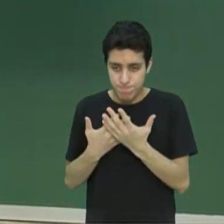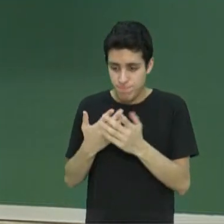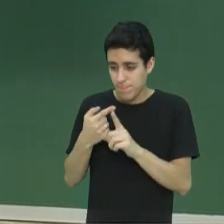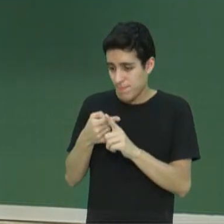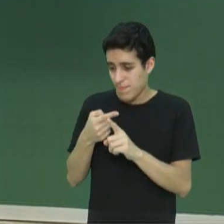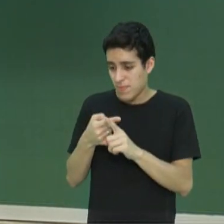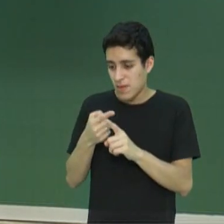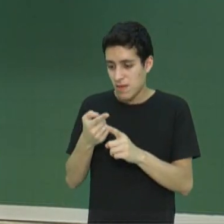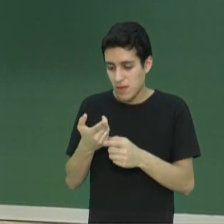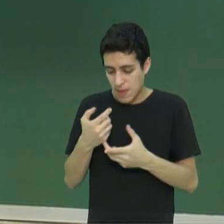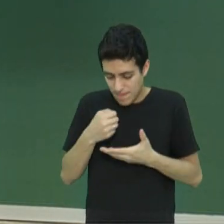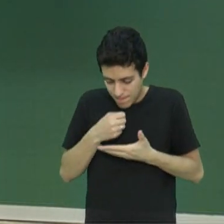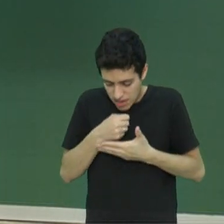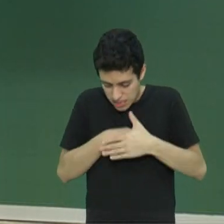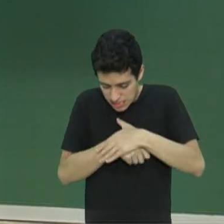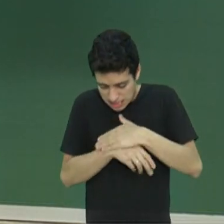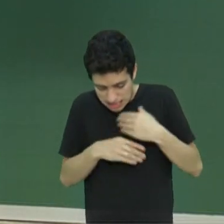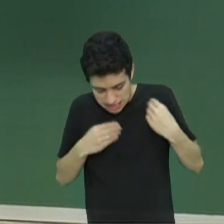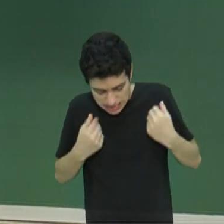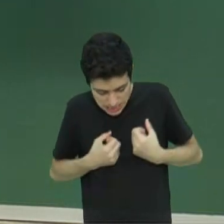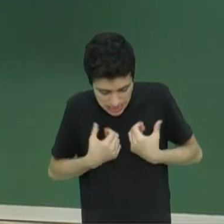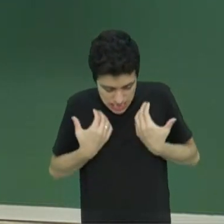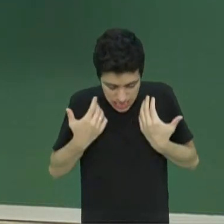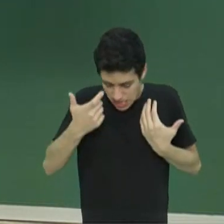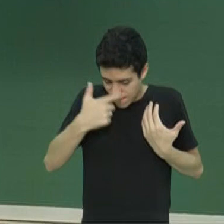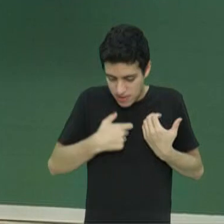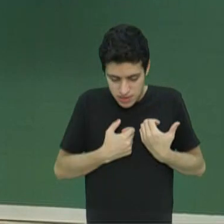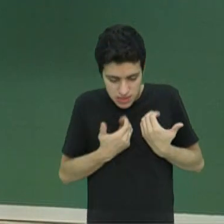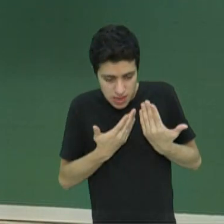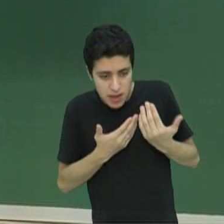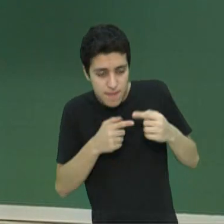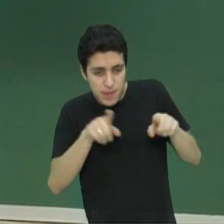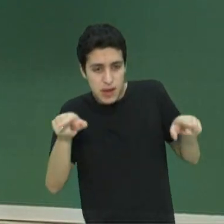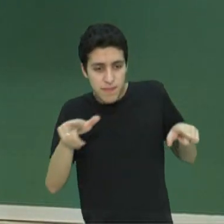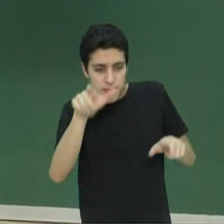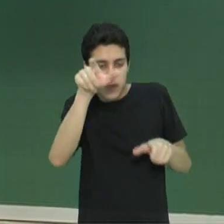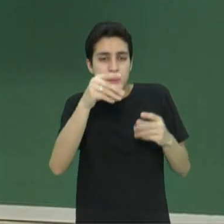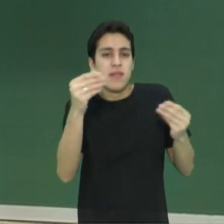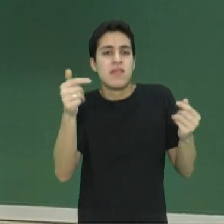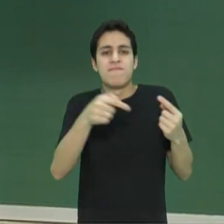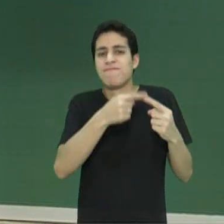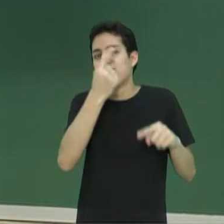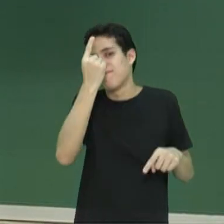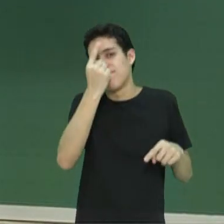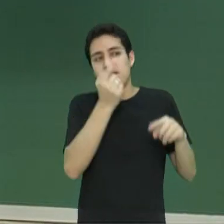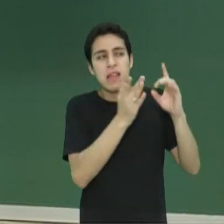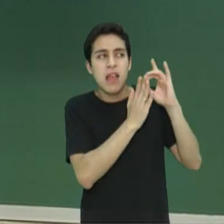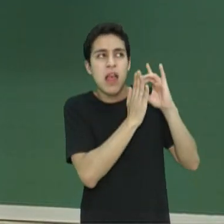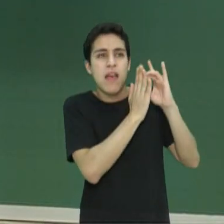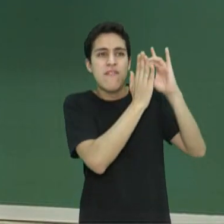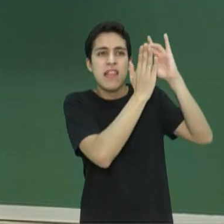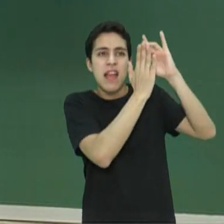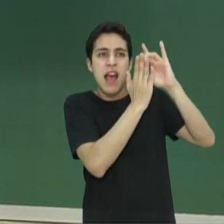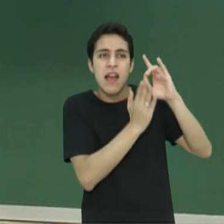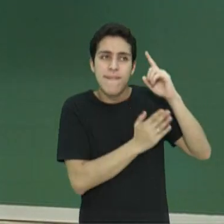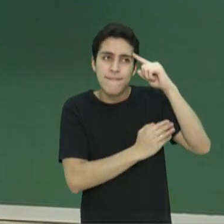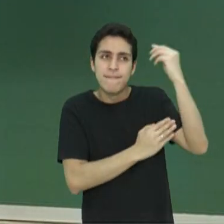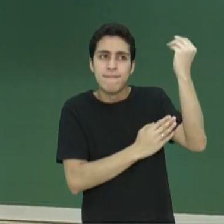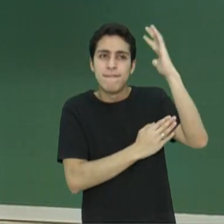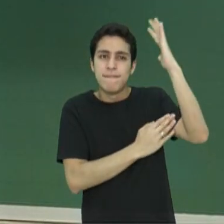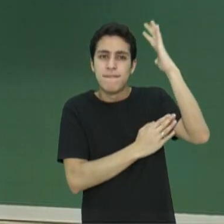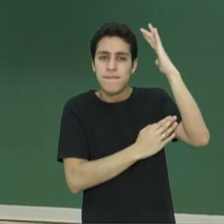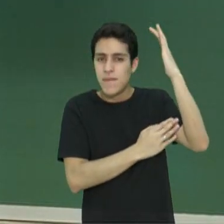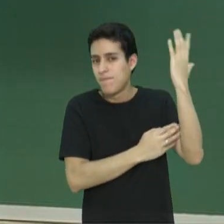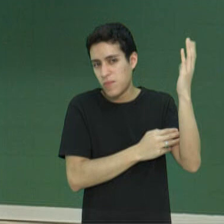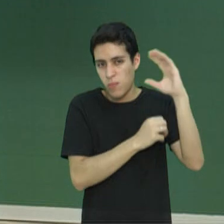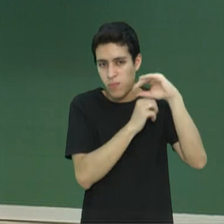basear no sensível, do sensível e para o sensível, fica muito longe dos valores verdadeiros